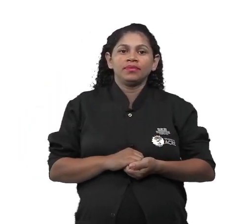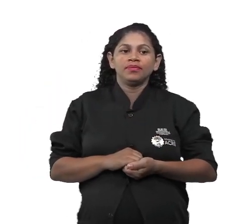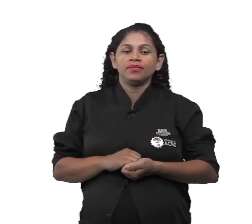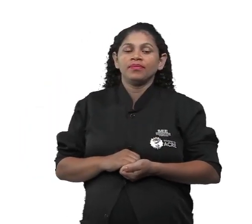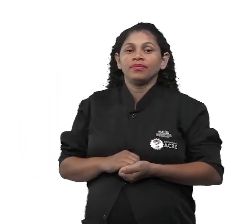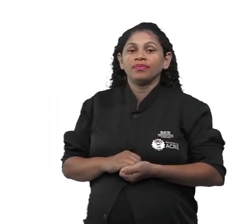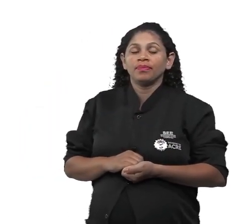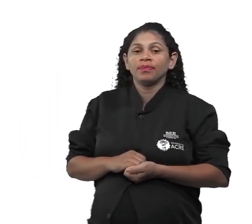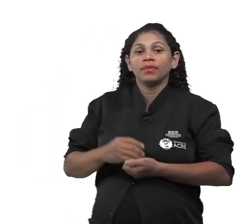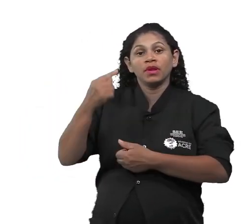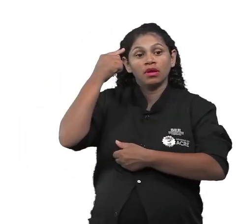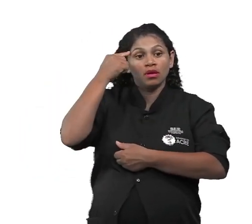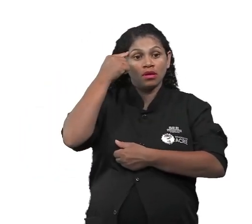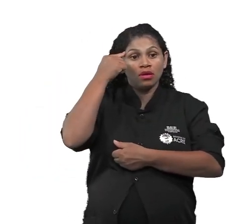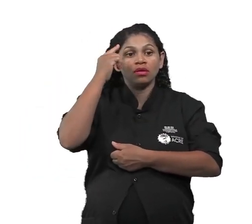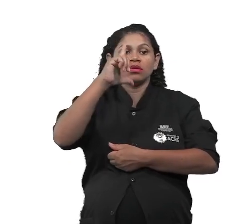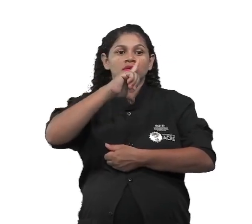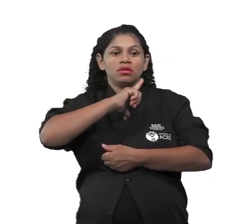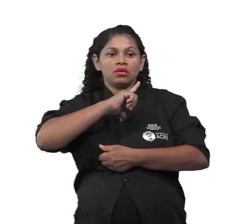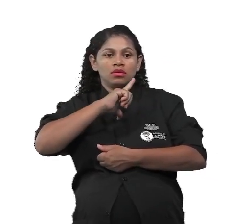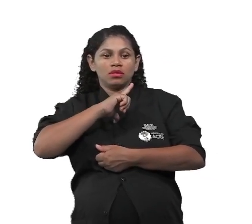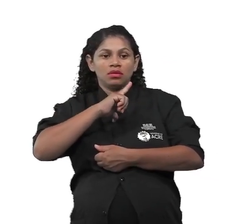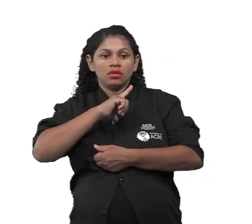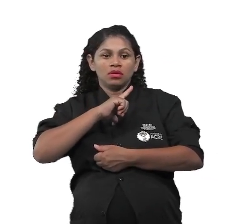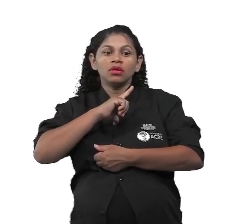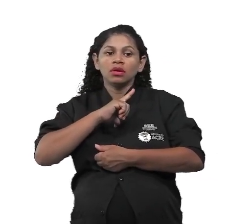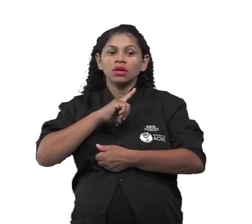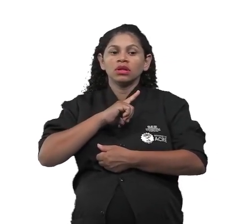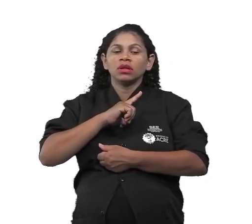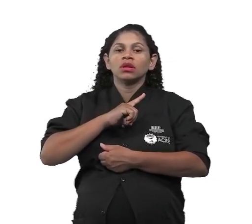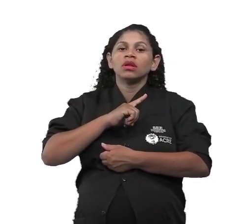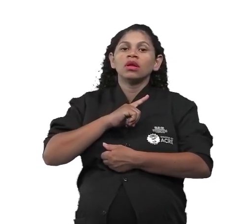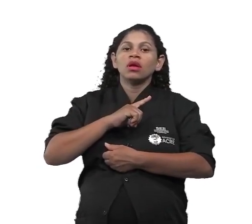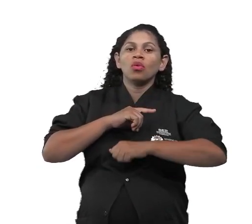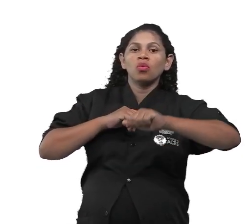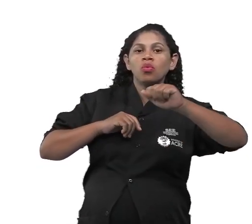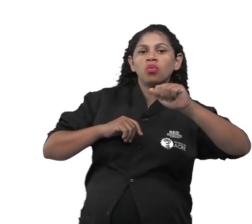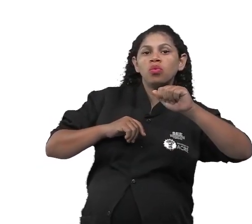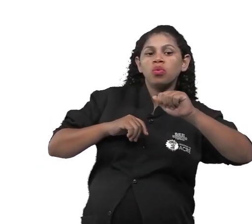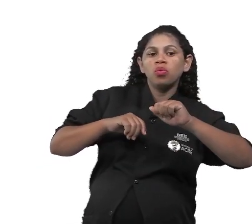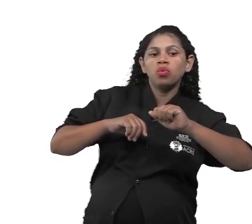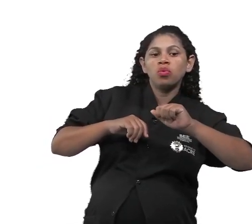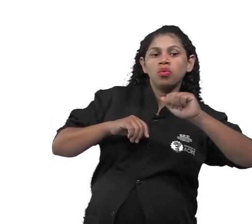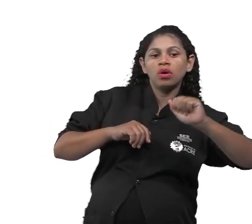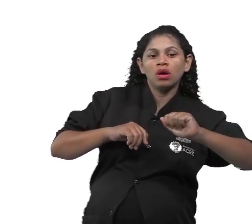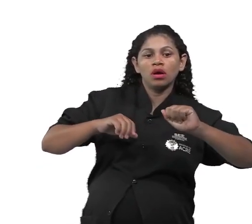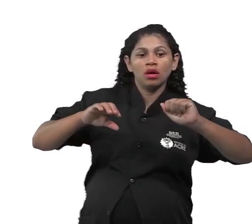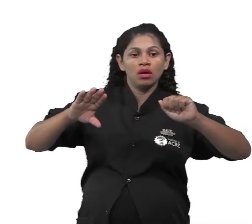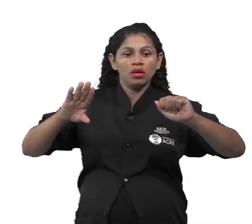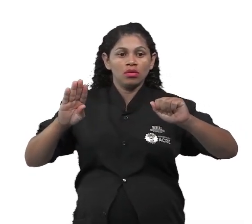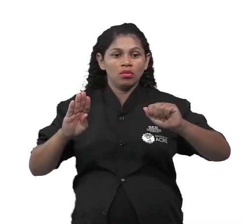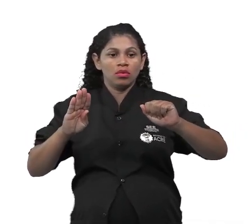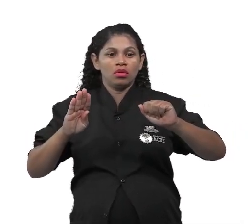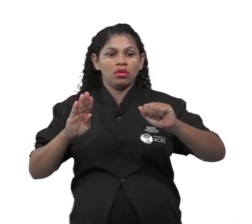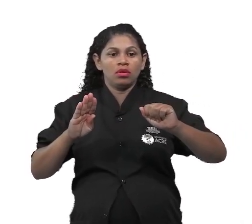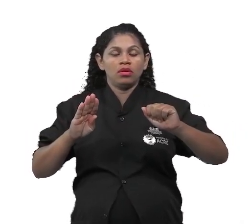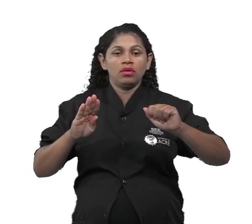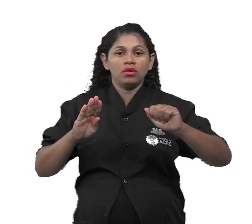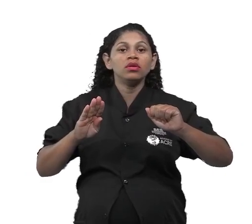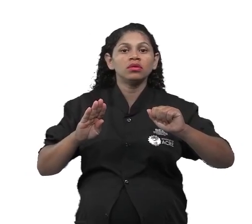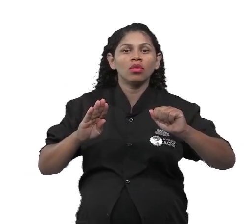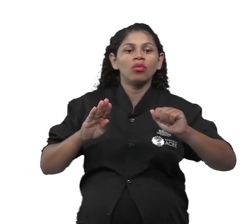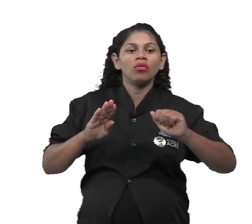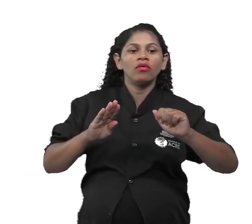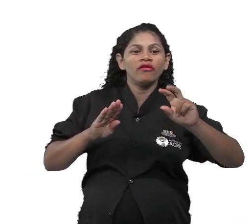Imagina que você tem um sólido A aqui e um sólido B aqui, volume 1 e volume 2. E